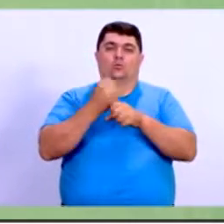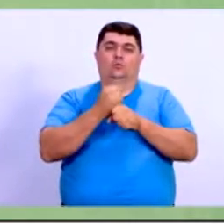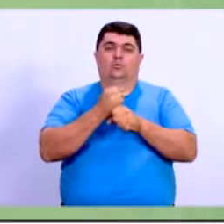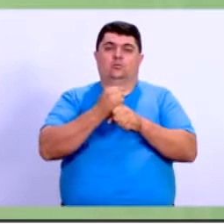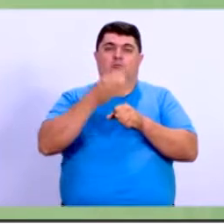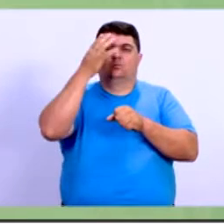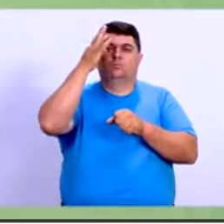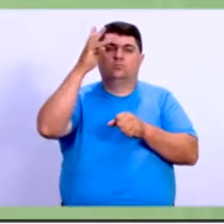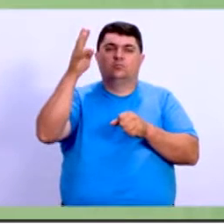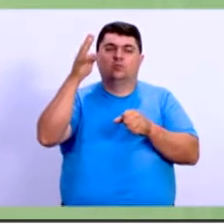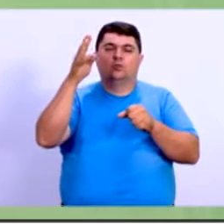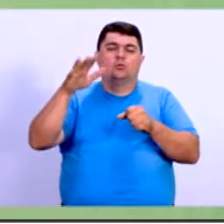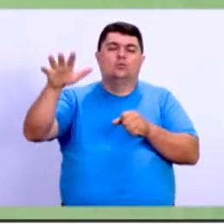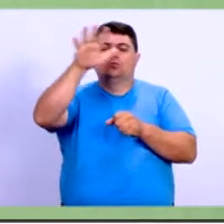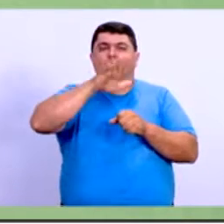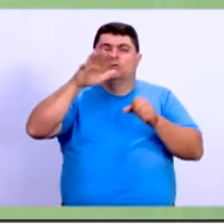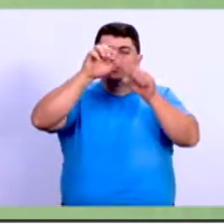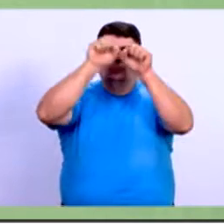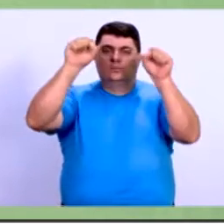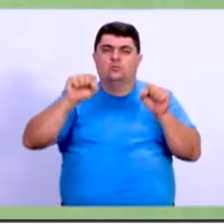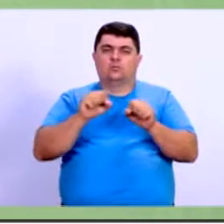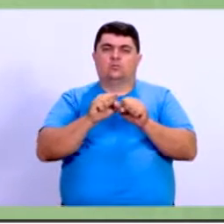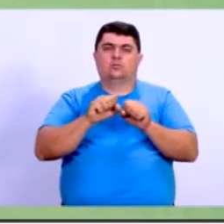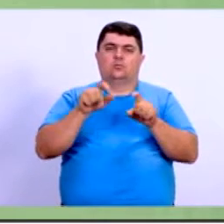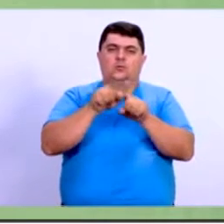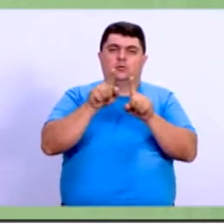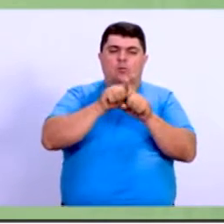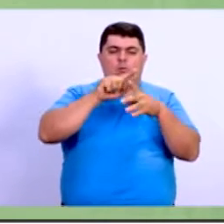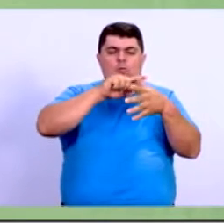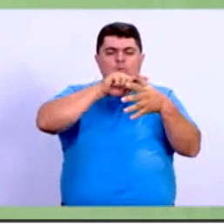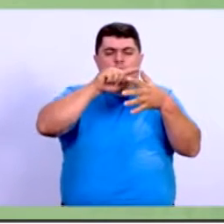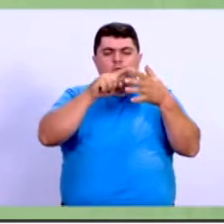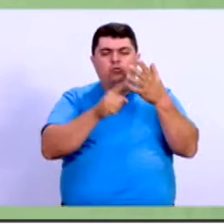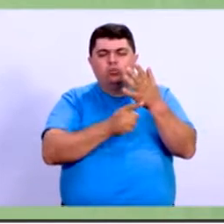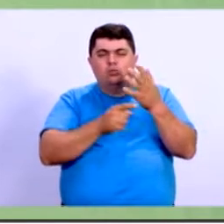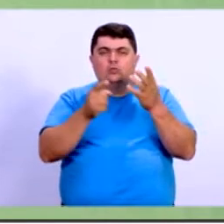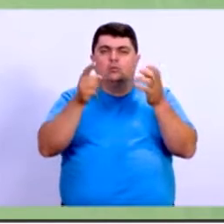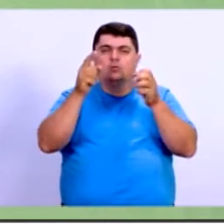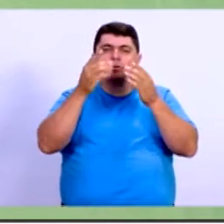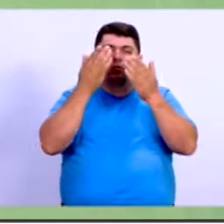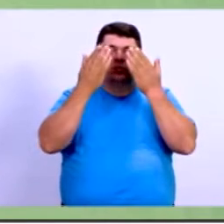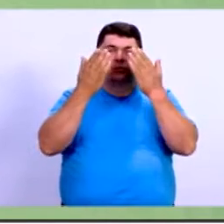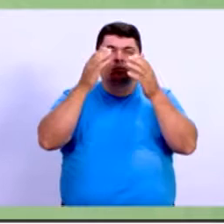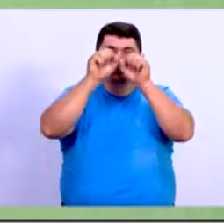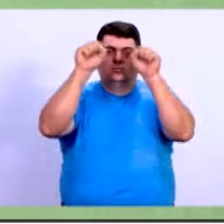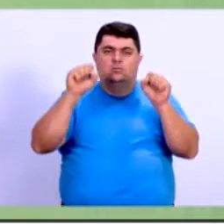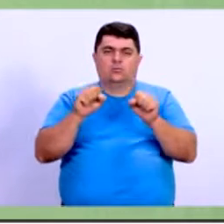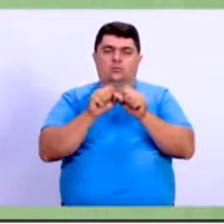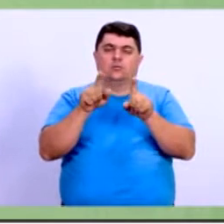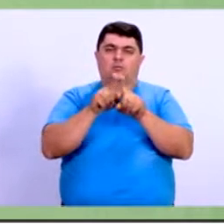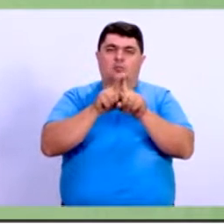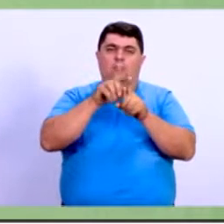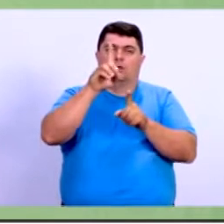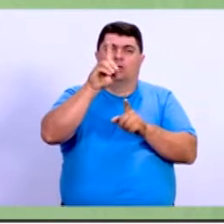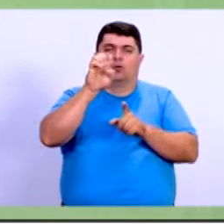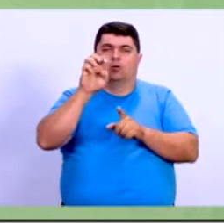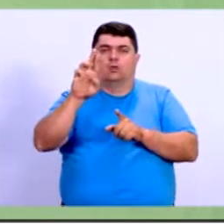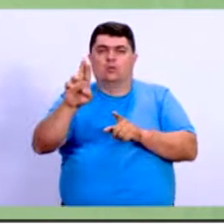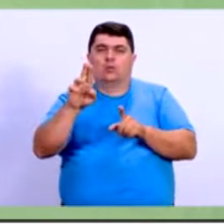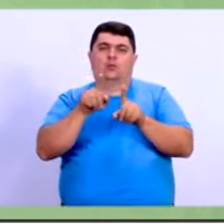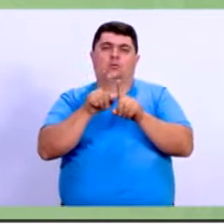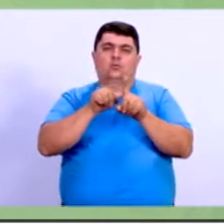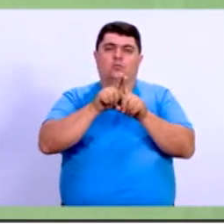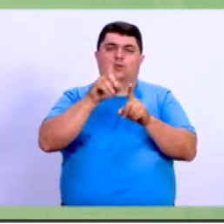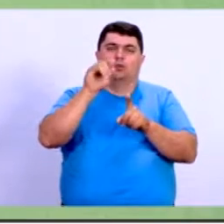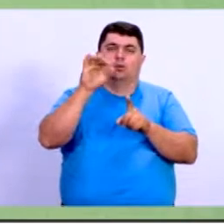geral de sistemas, os passos da análise de sistemas, os diagramas de caso de uso, diagrama